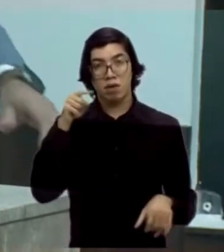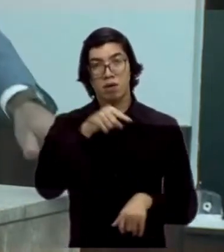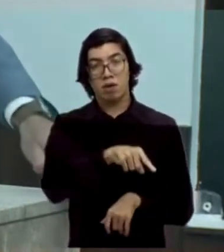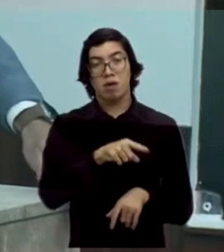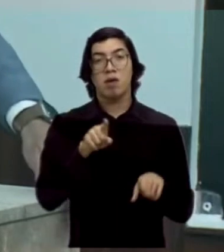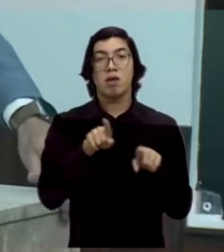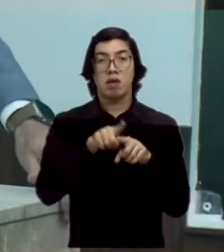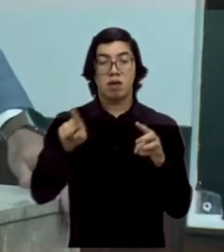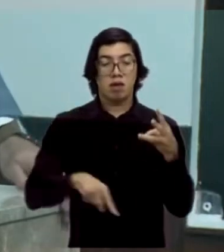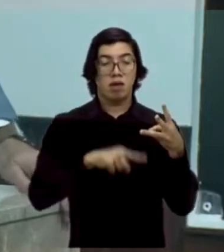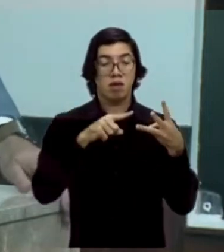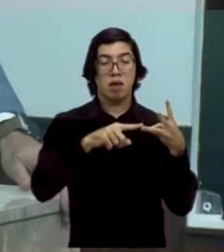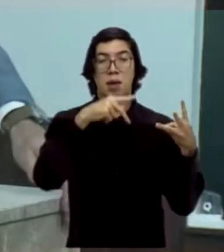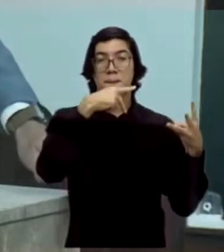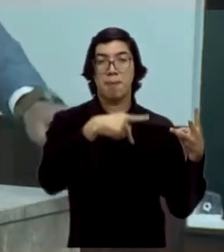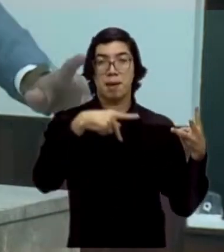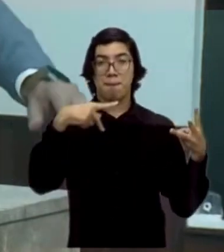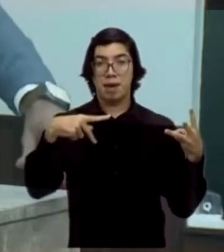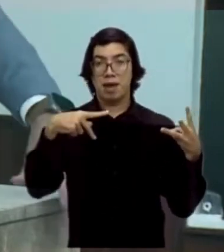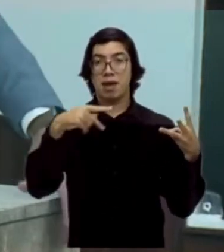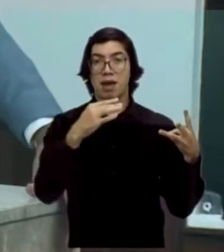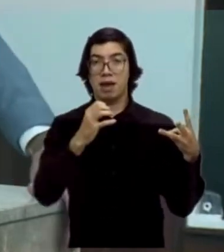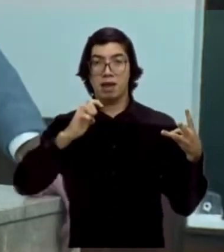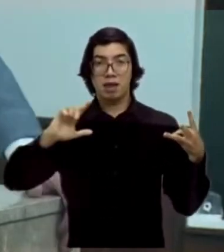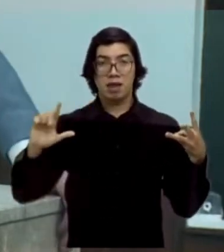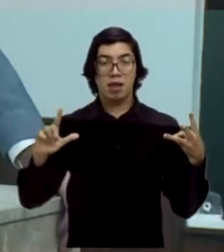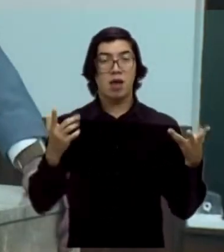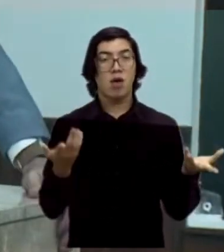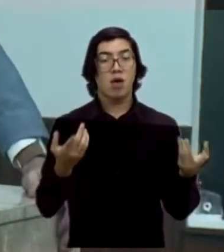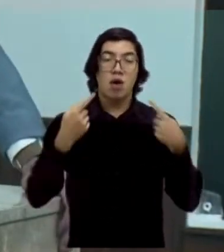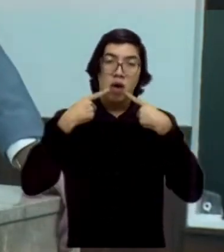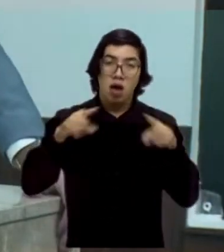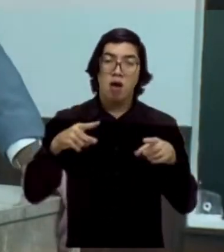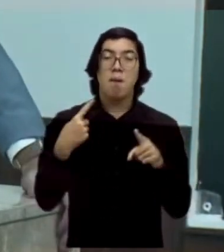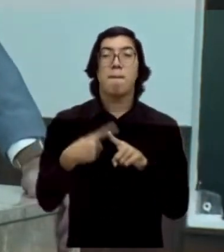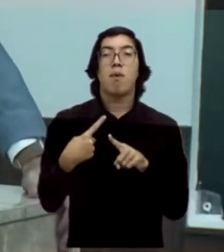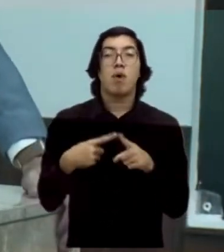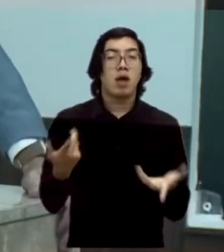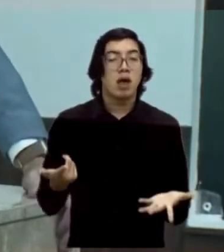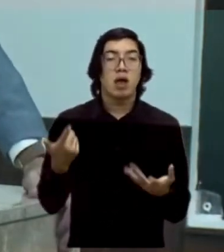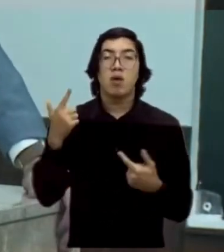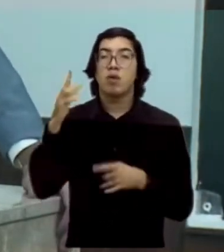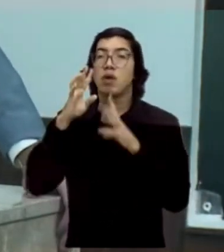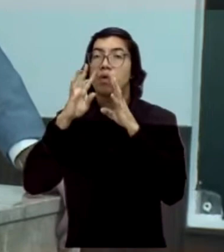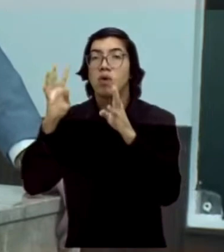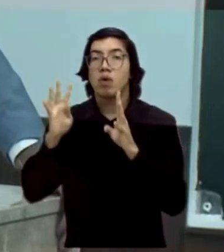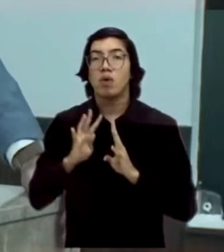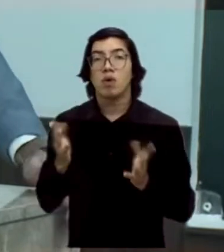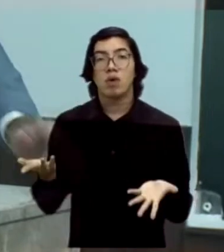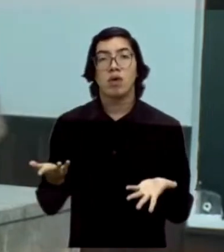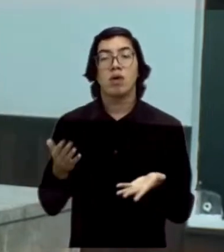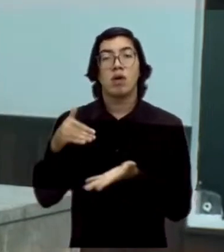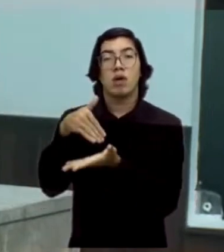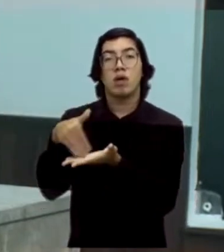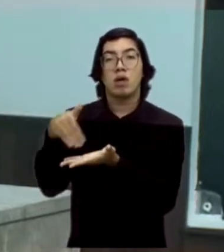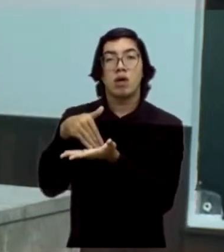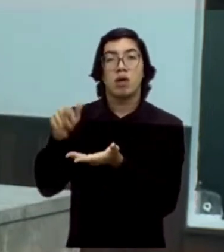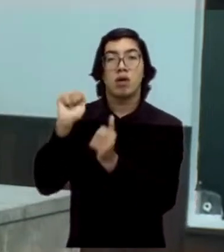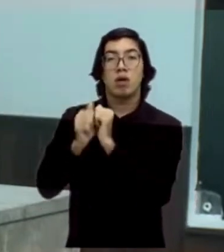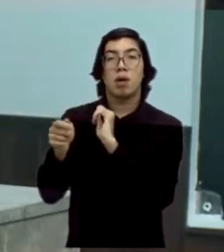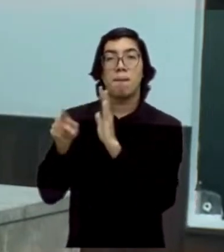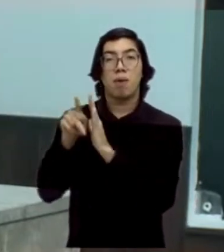fez reclamações aqui que não estava sendo escutado, se eu não me engano, das Areninhas, pelo secretário de